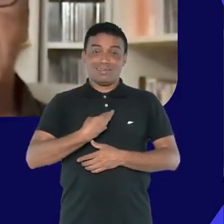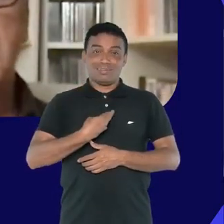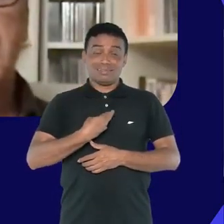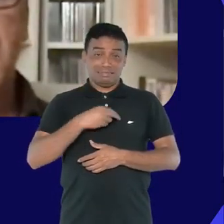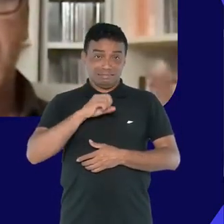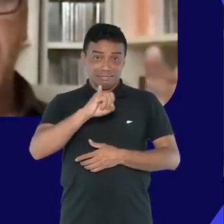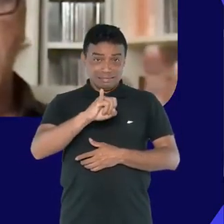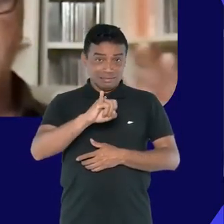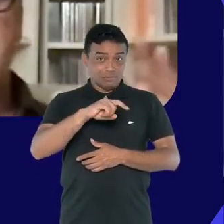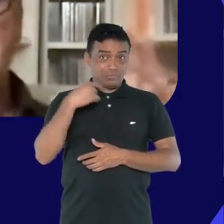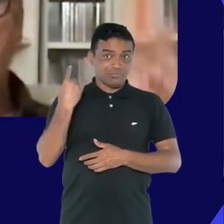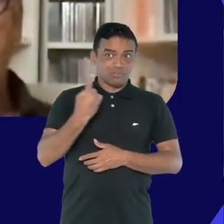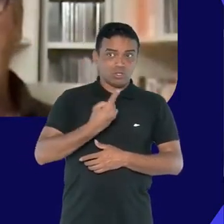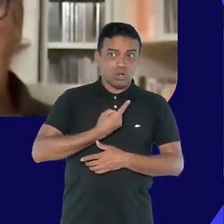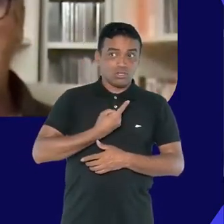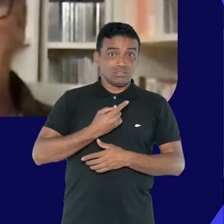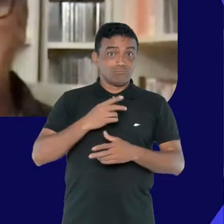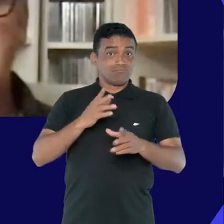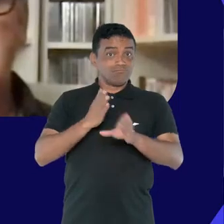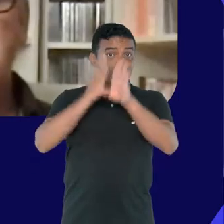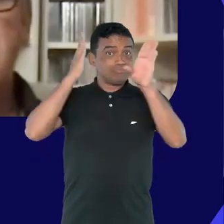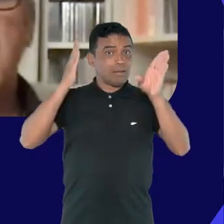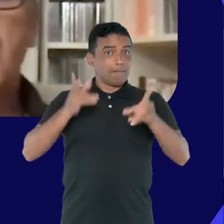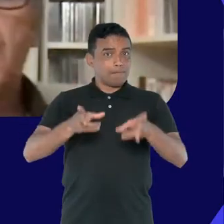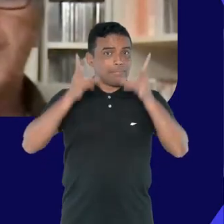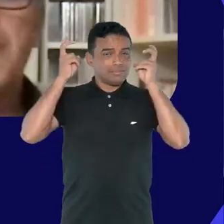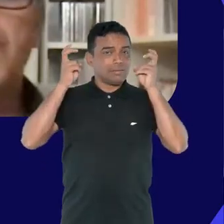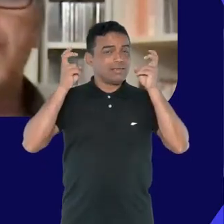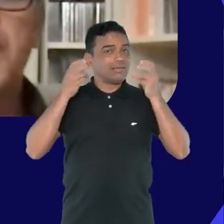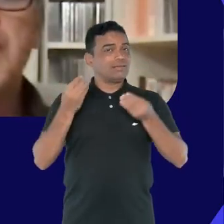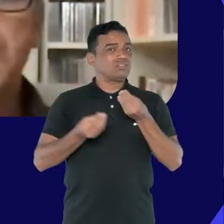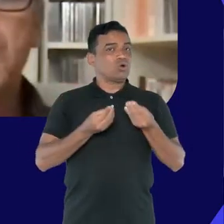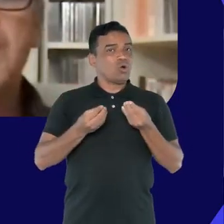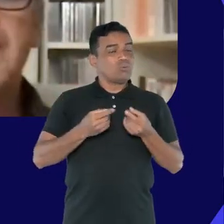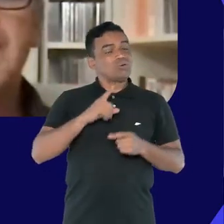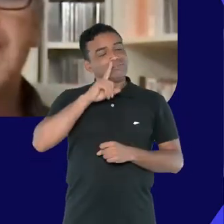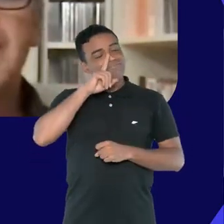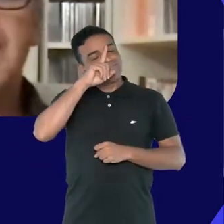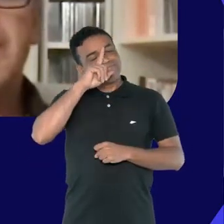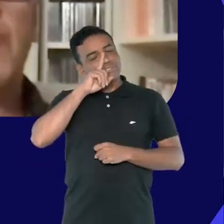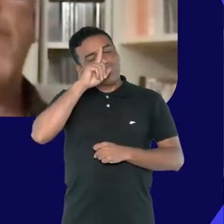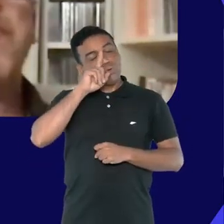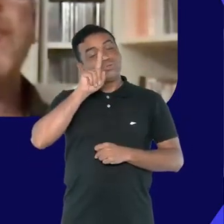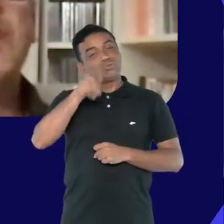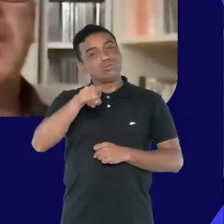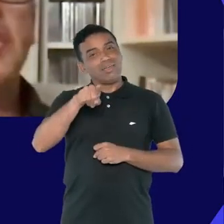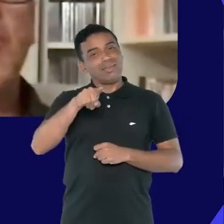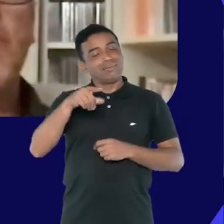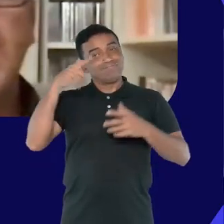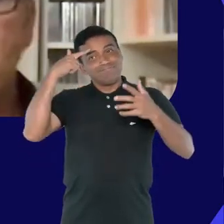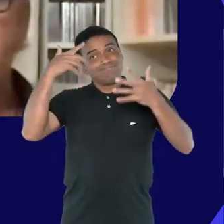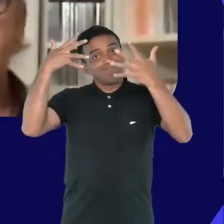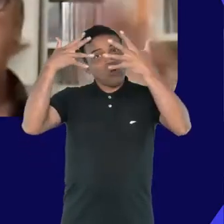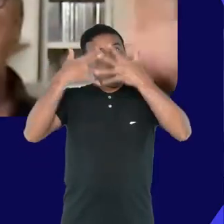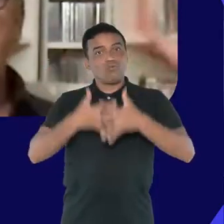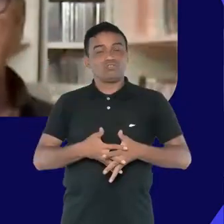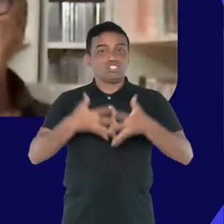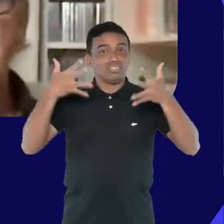nós não as identificarmos, então corremos o risco de confundi-las com